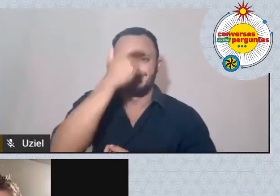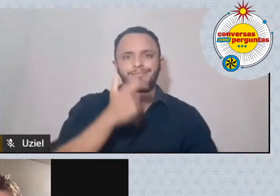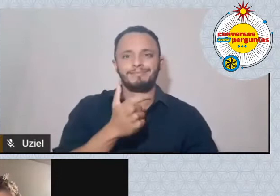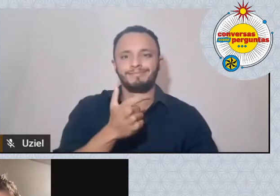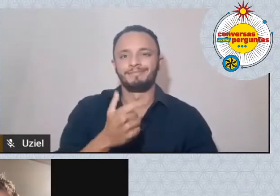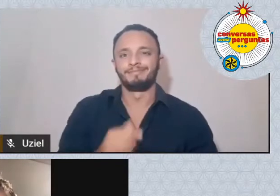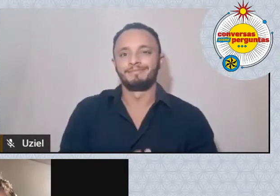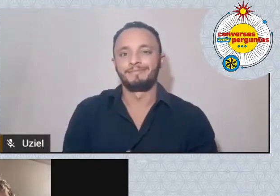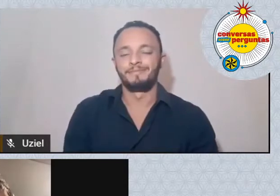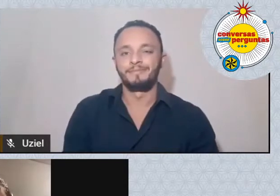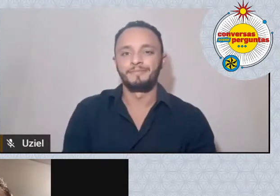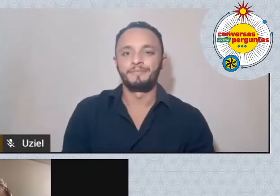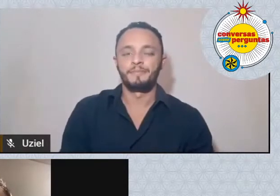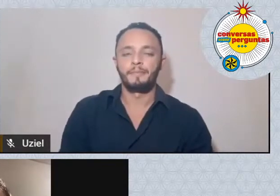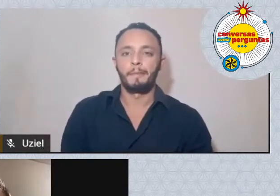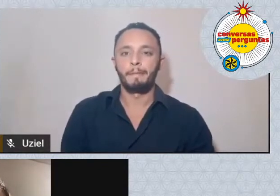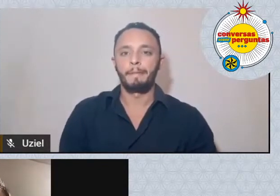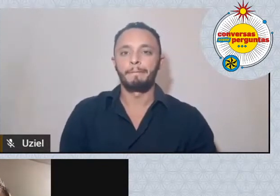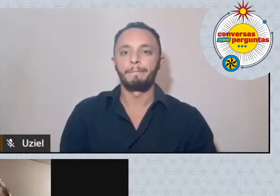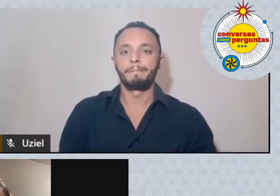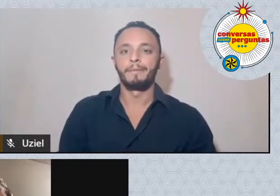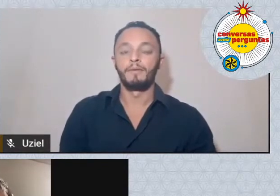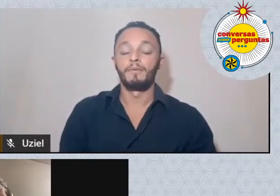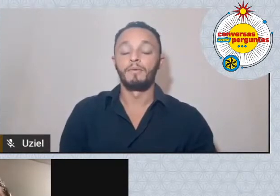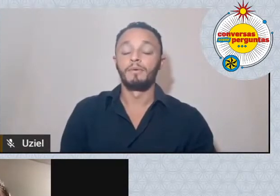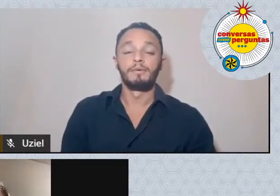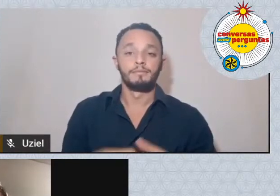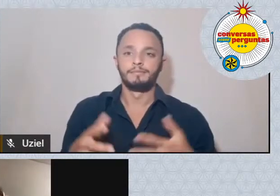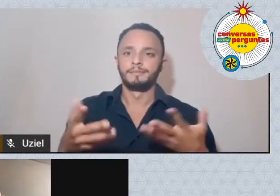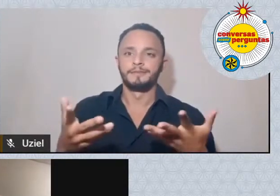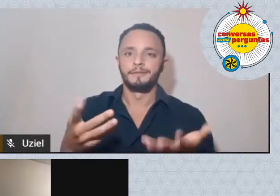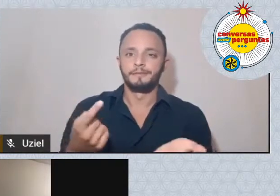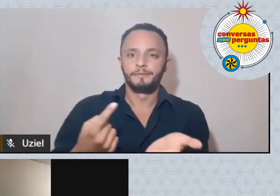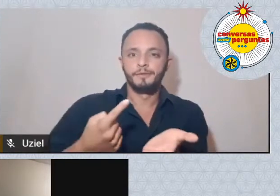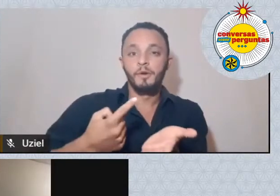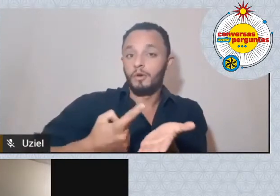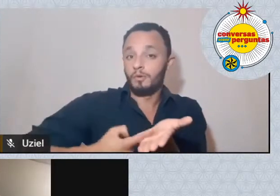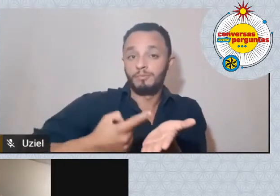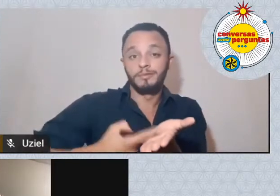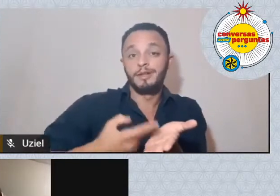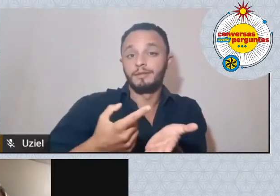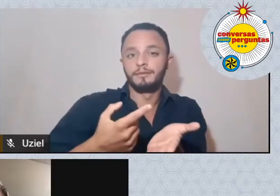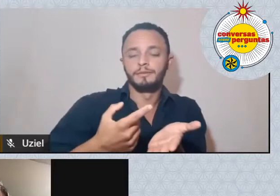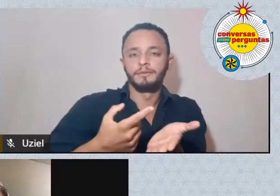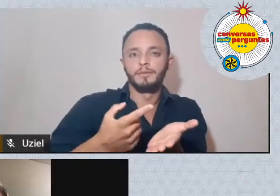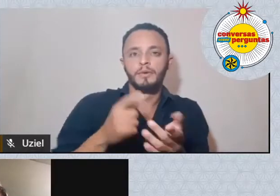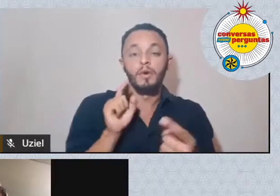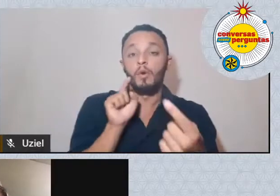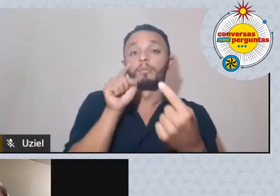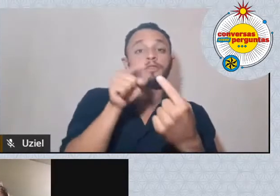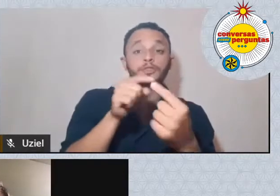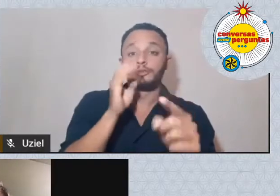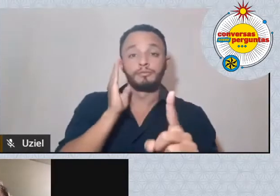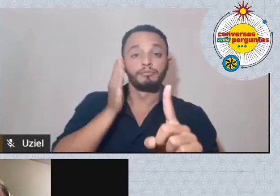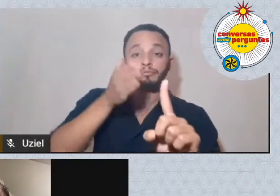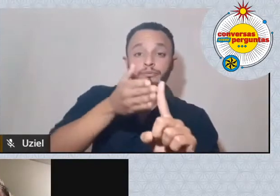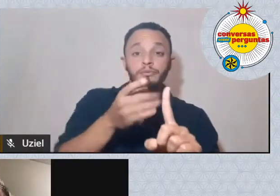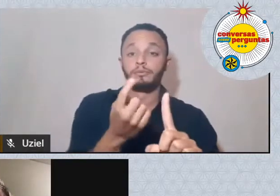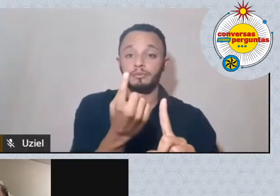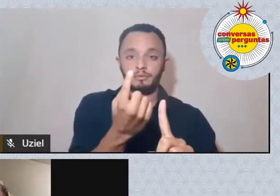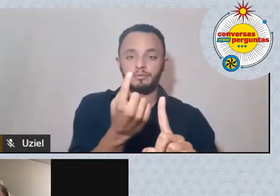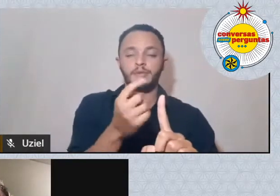Uma das propostas, né, do nosso laboratório de Teoria Social, Filosofia e Psicanálise, lá da USP,